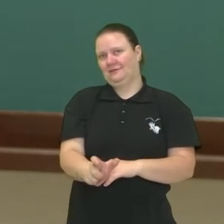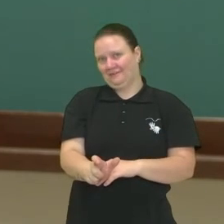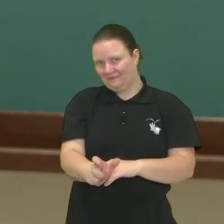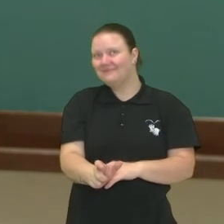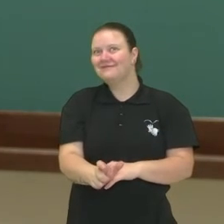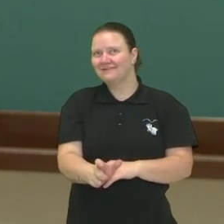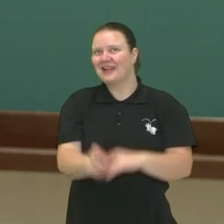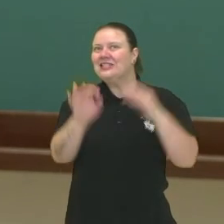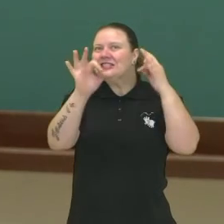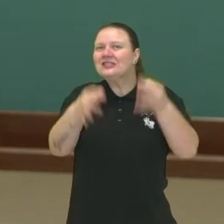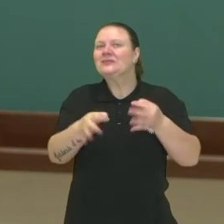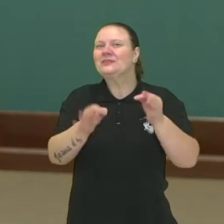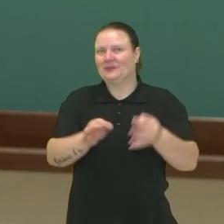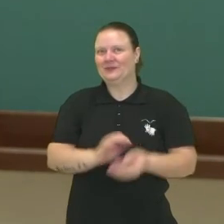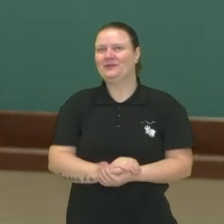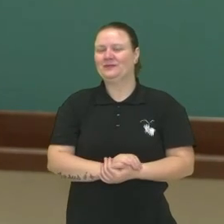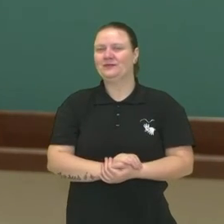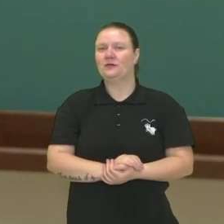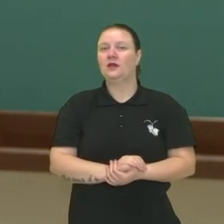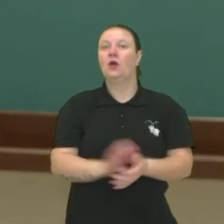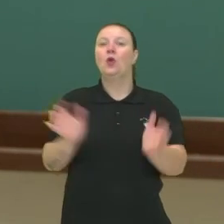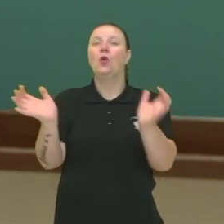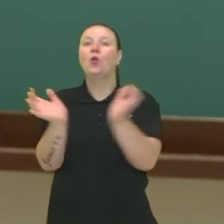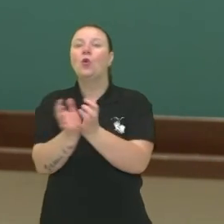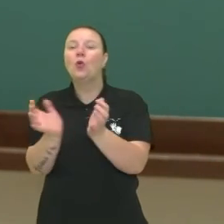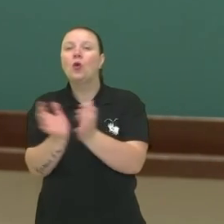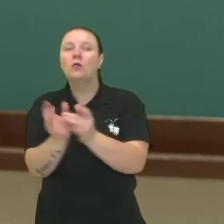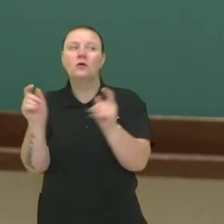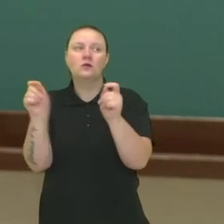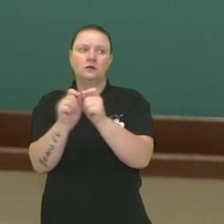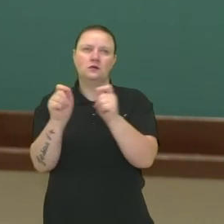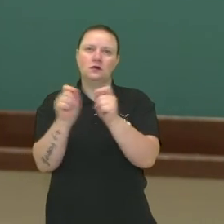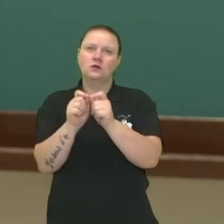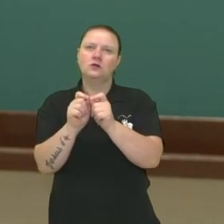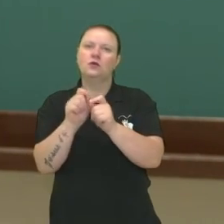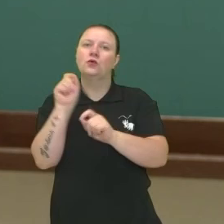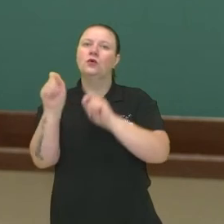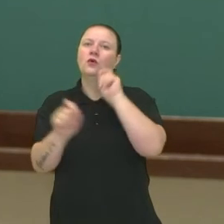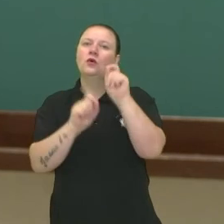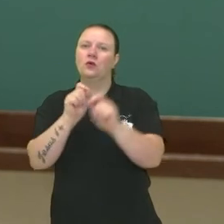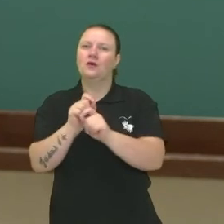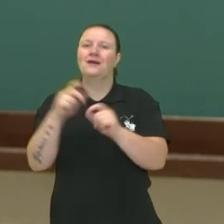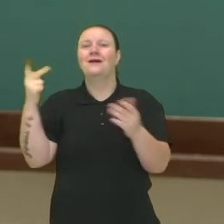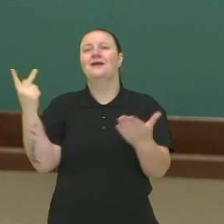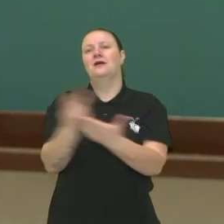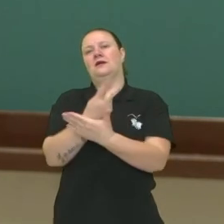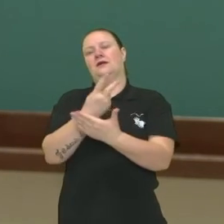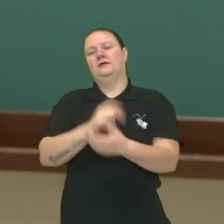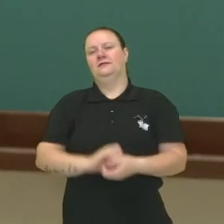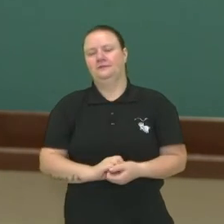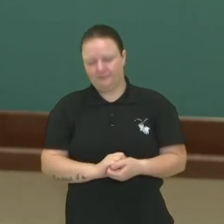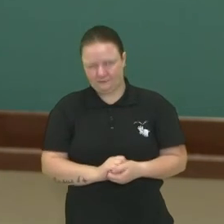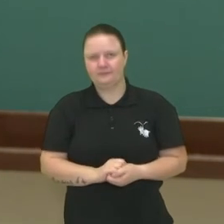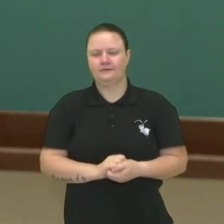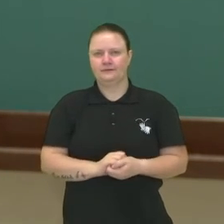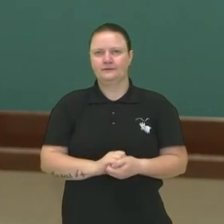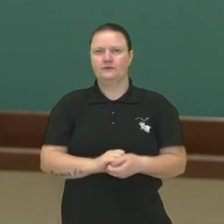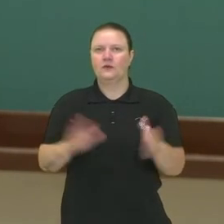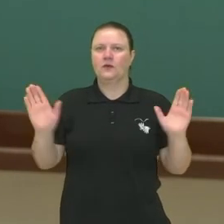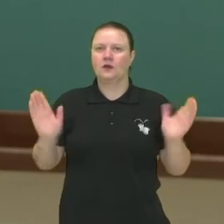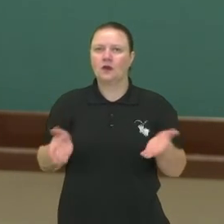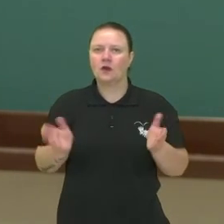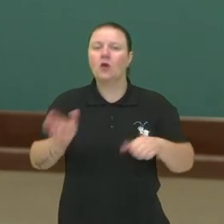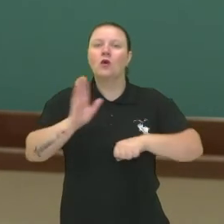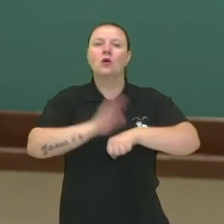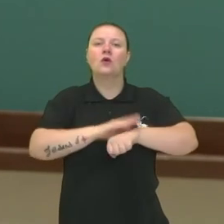defendendo que não é errado vai passar a fazer o quê? A defender que é errado. E vice-versa. Quanto